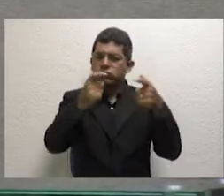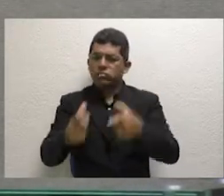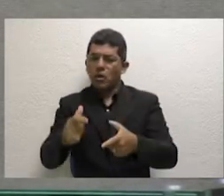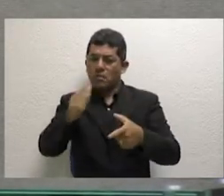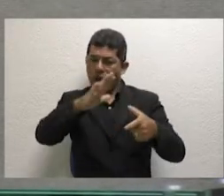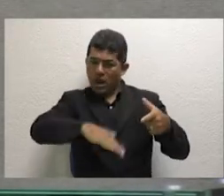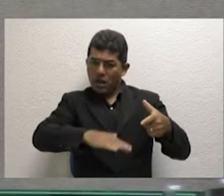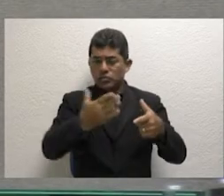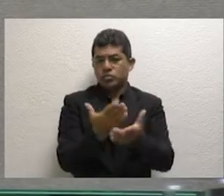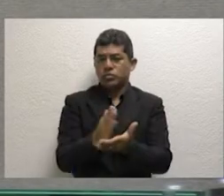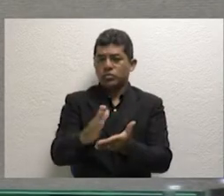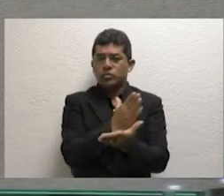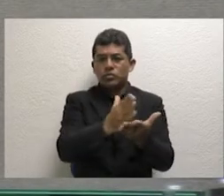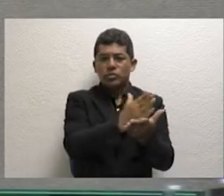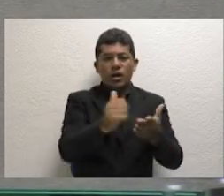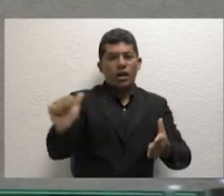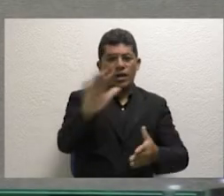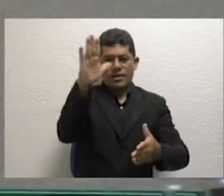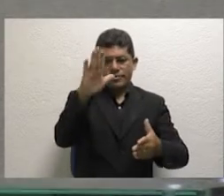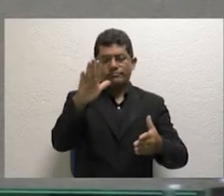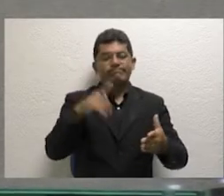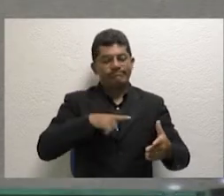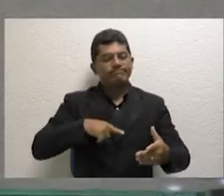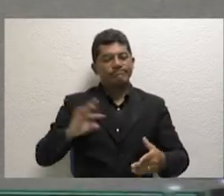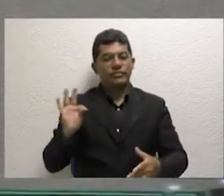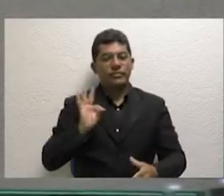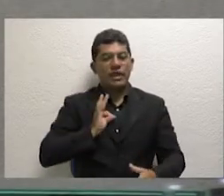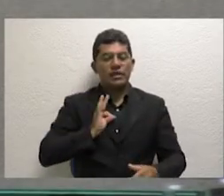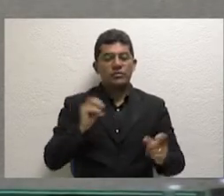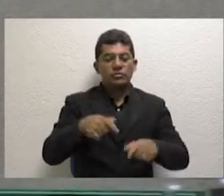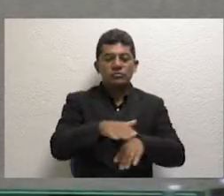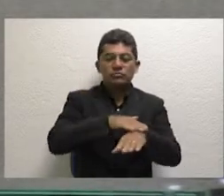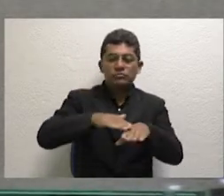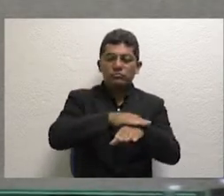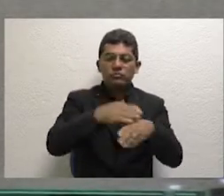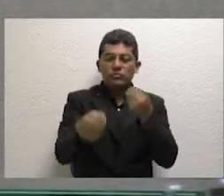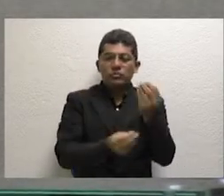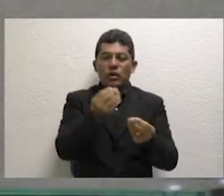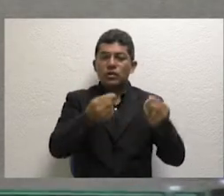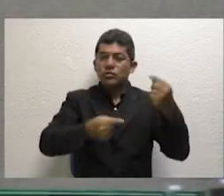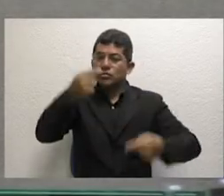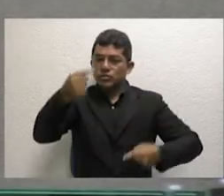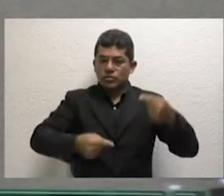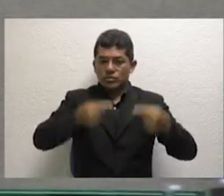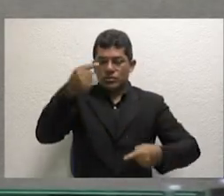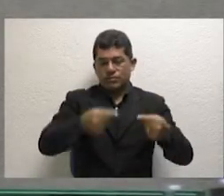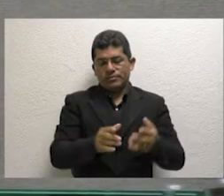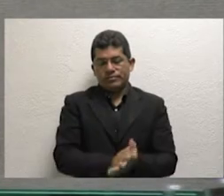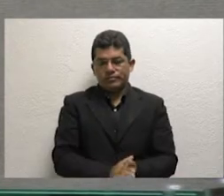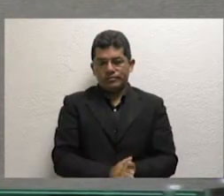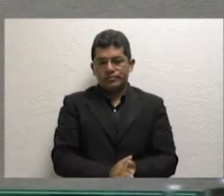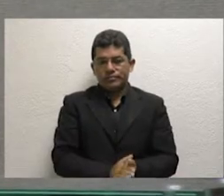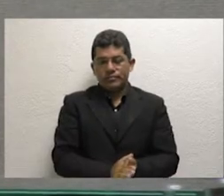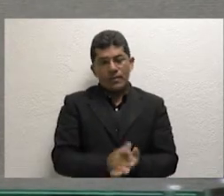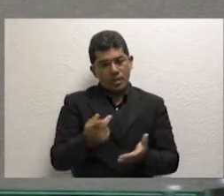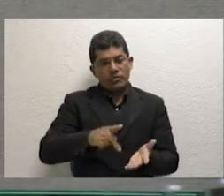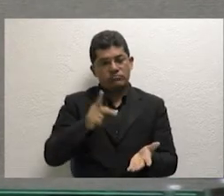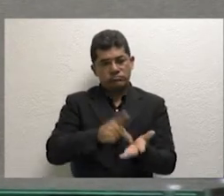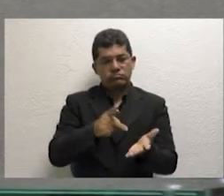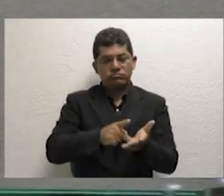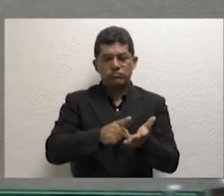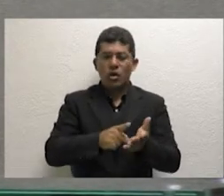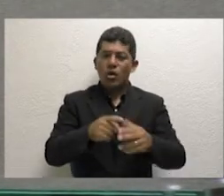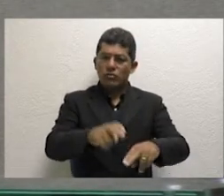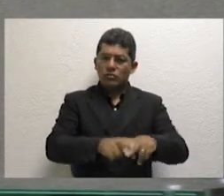uma reunião técnica com alguns membros da diretoria da ANP para tratar exatamente sobre essa versente uma